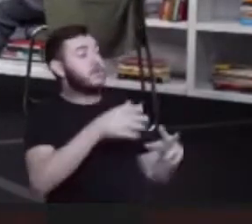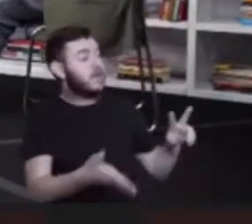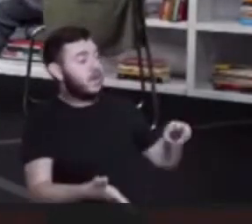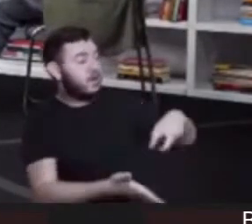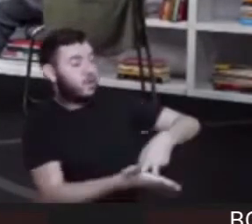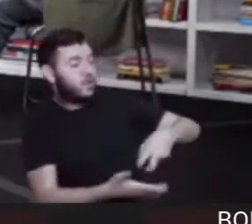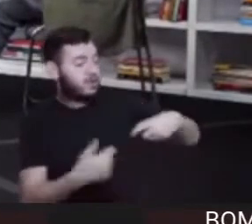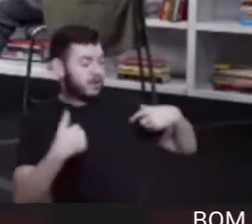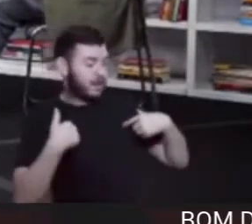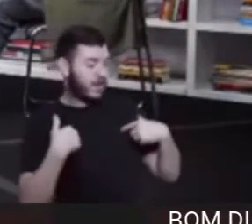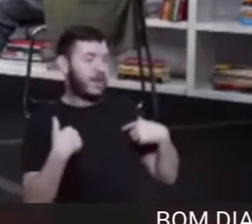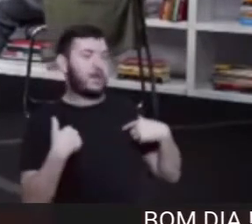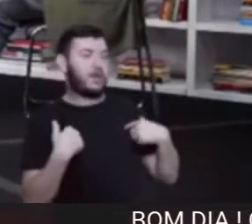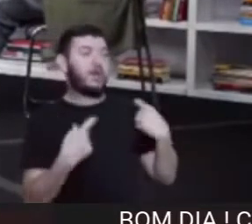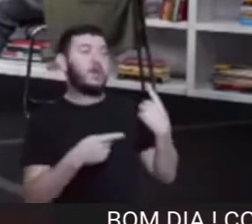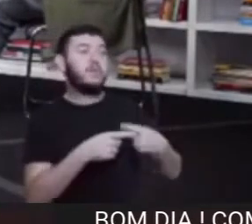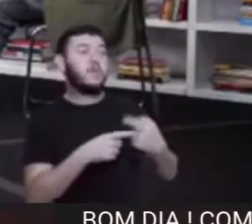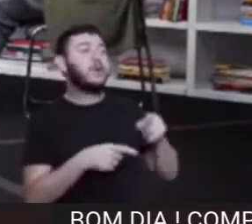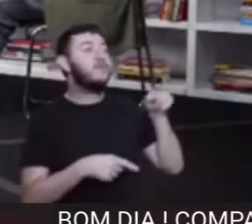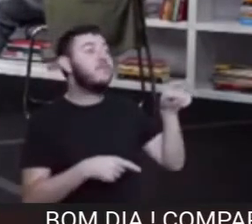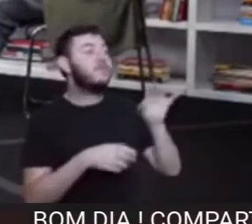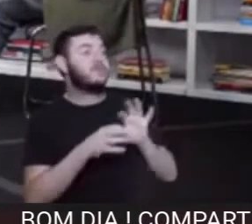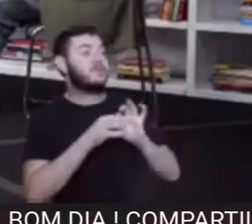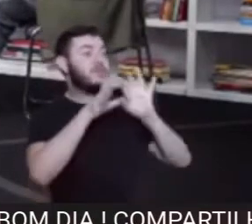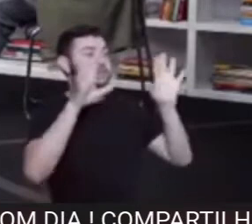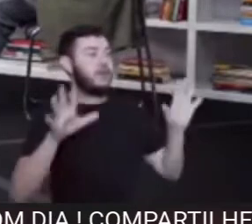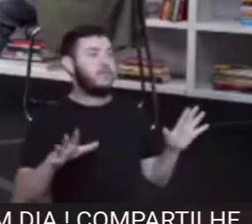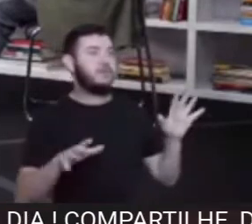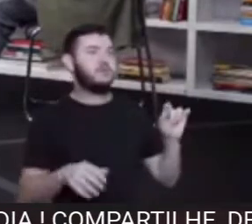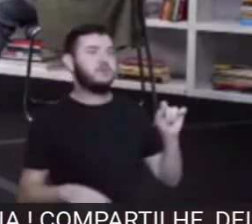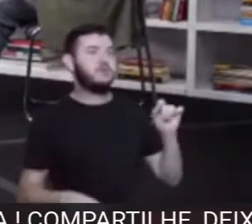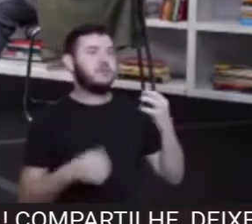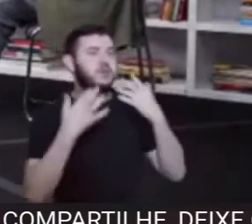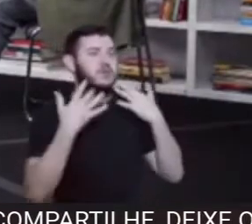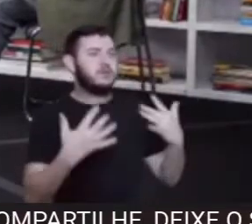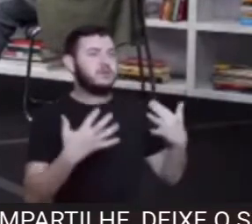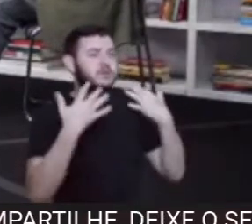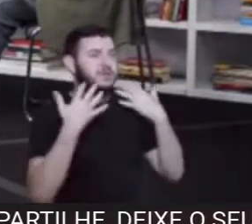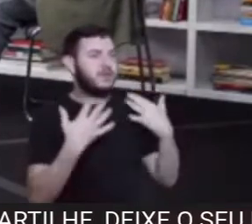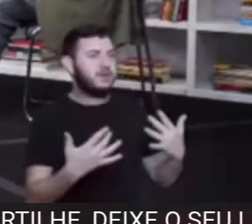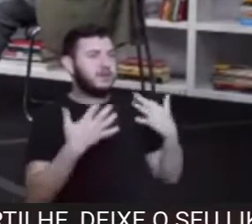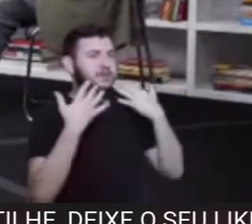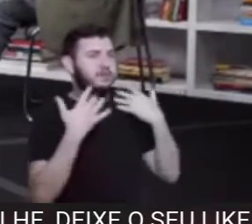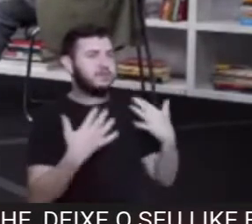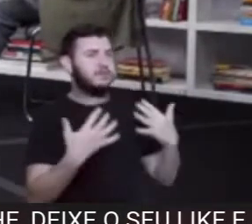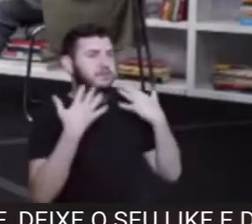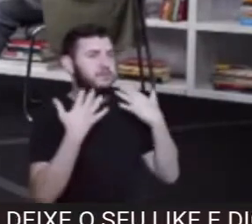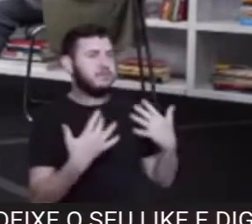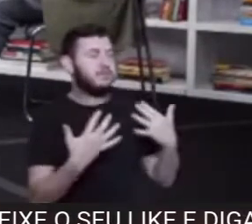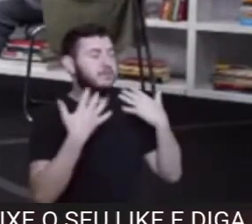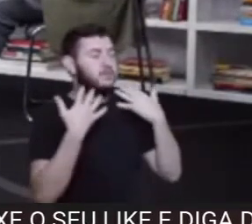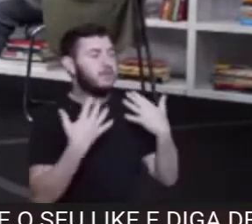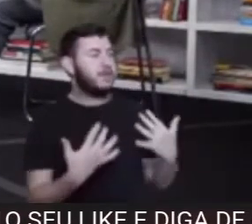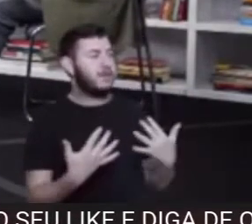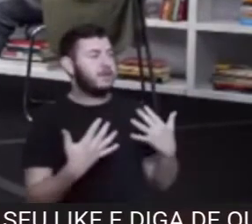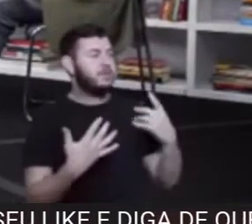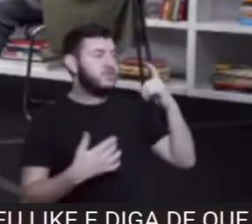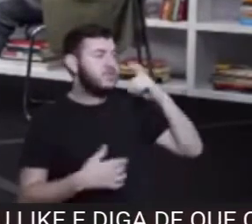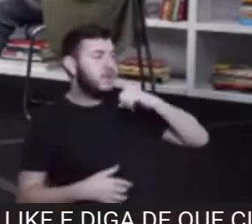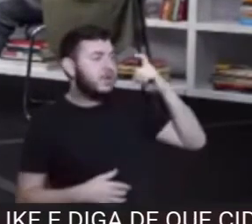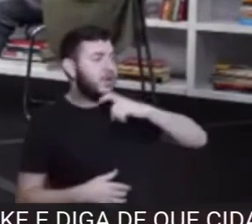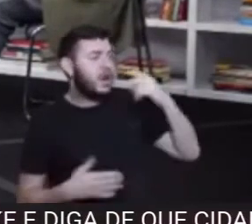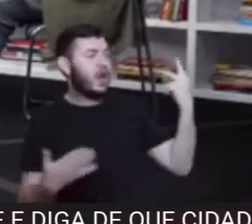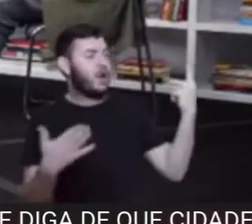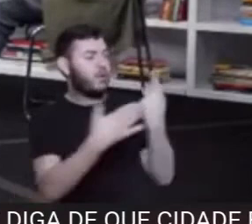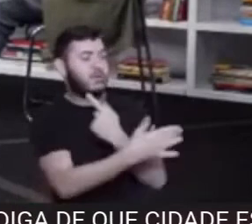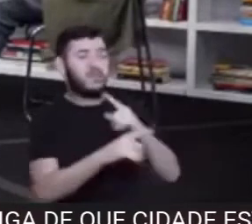permitiu que a mentira fosse longe demais. E a desgraça de quem conta a primeira mentira é que é obrigado